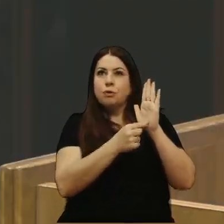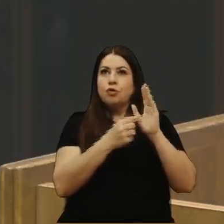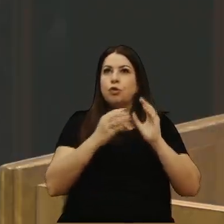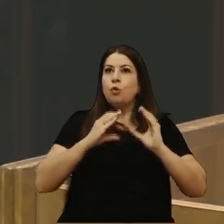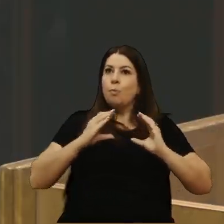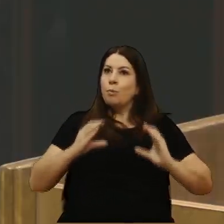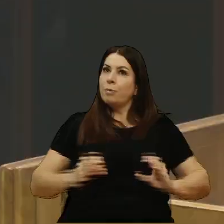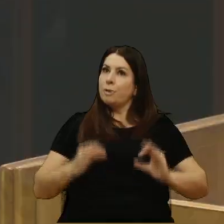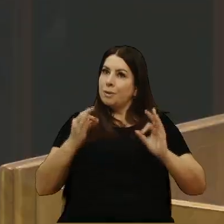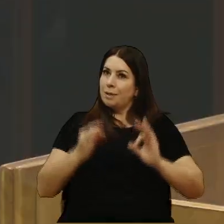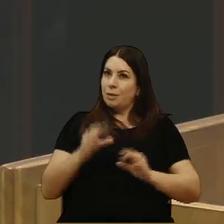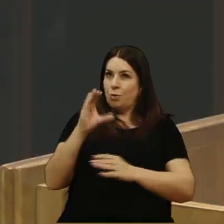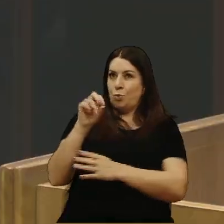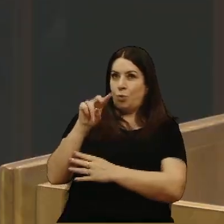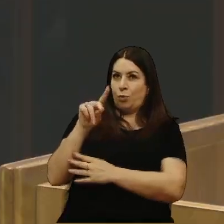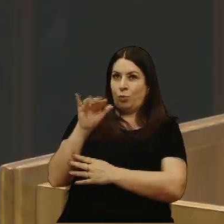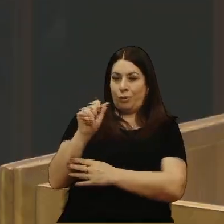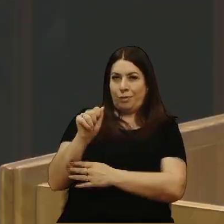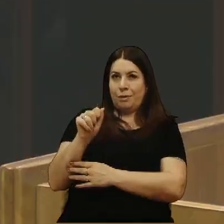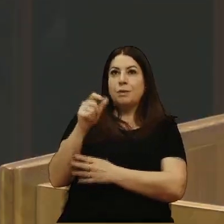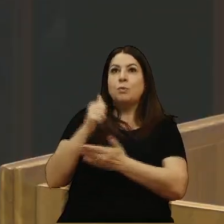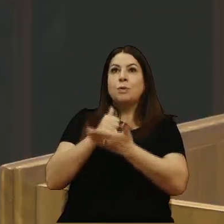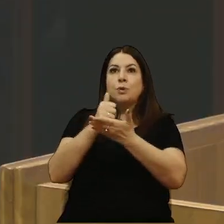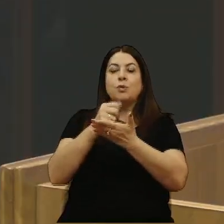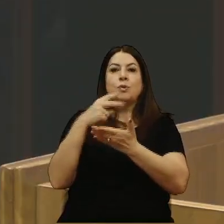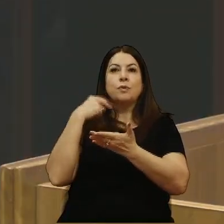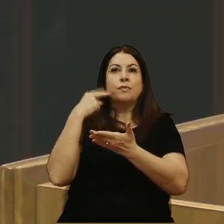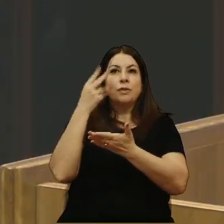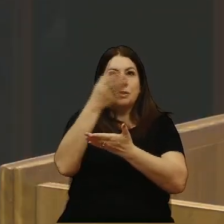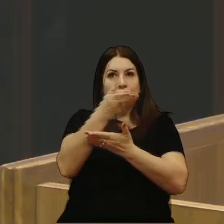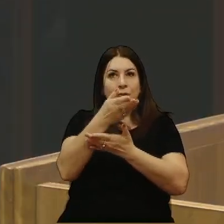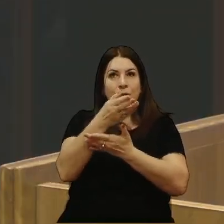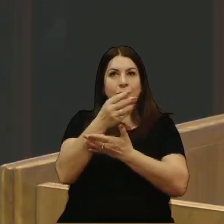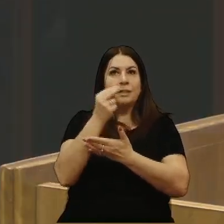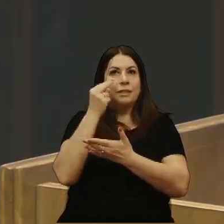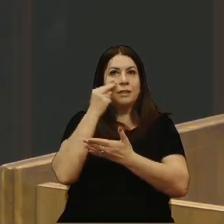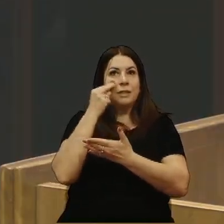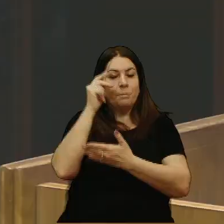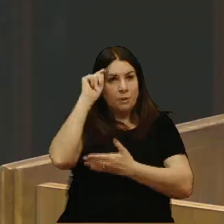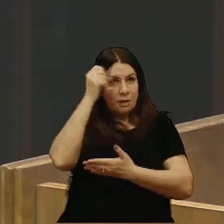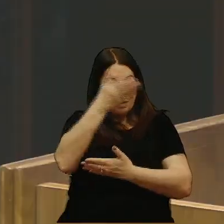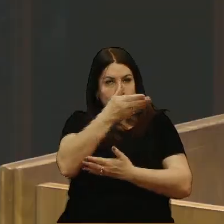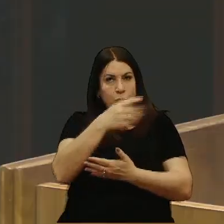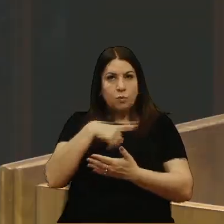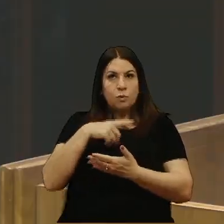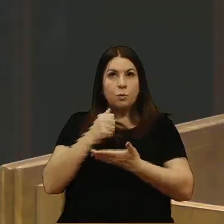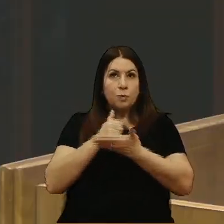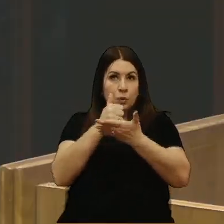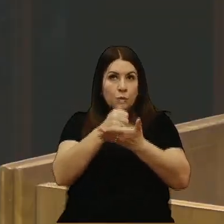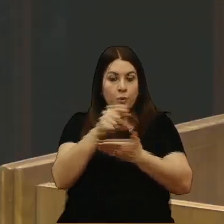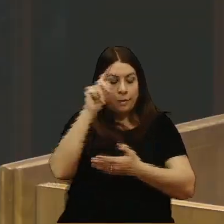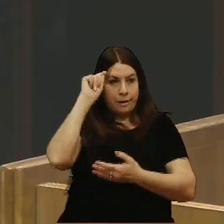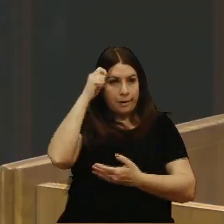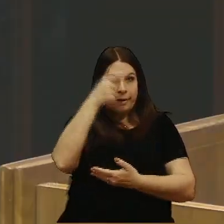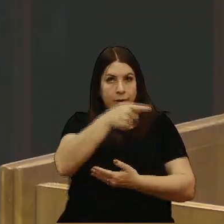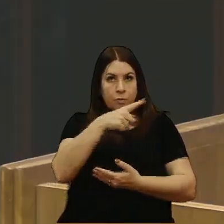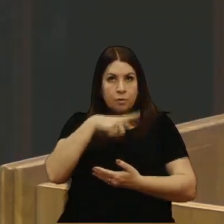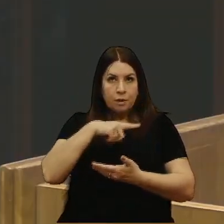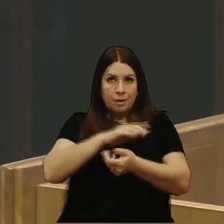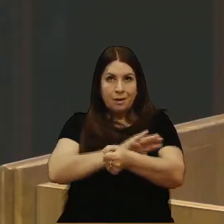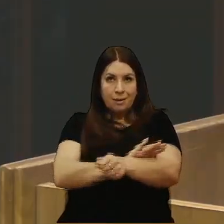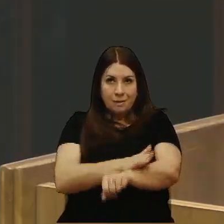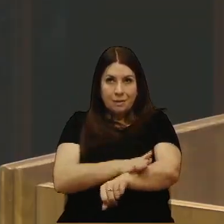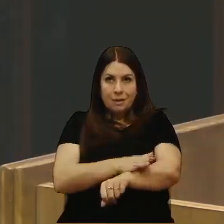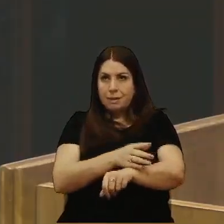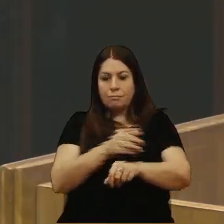conduta. O senhor que tem um assessor negro, vereador Sandro Fantinel, se o seu assessor que é negro sofrer racismo